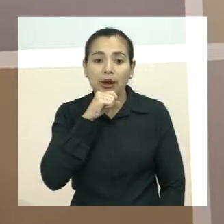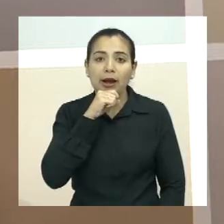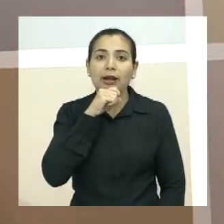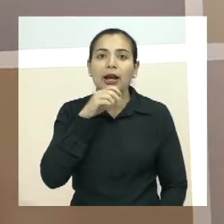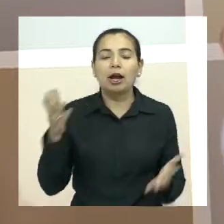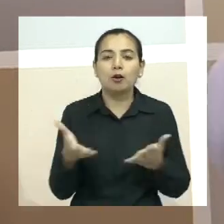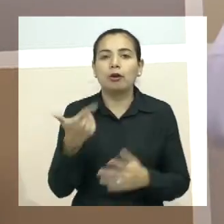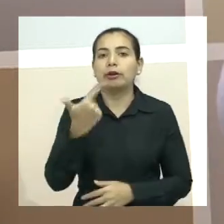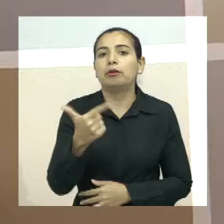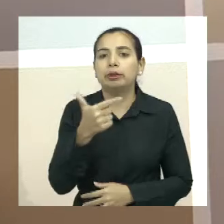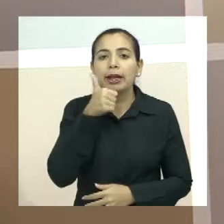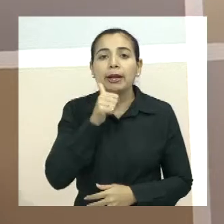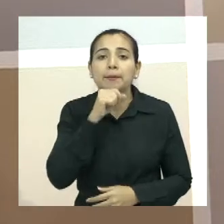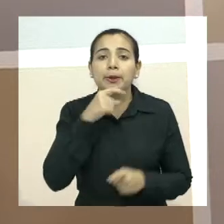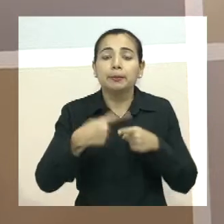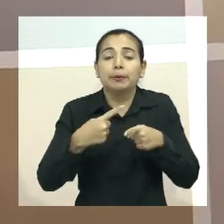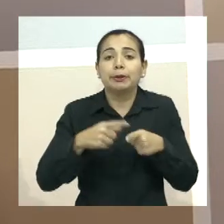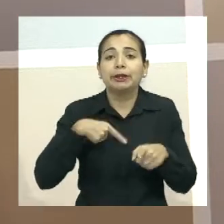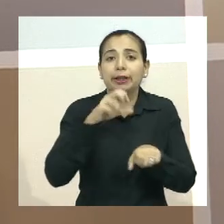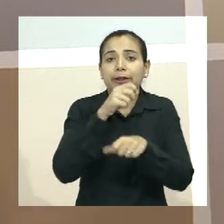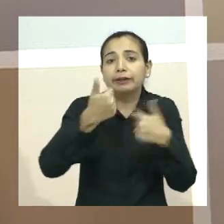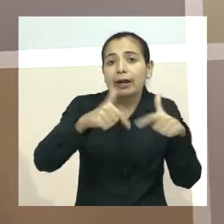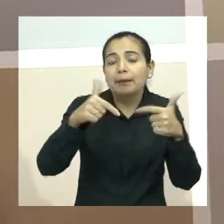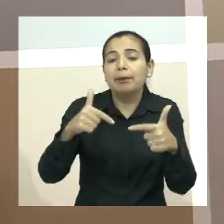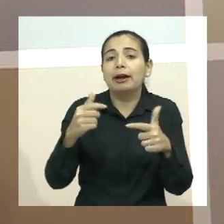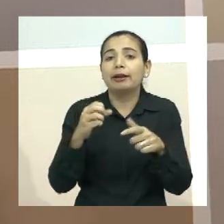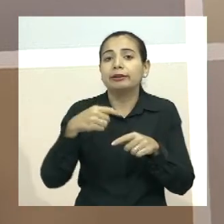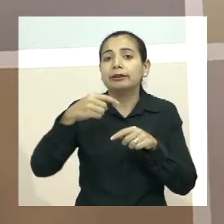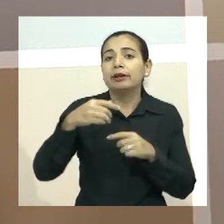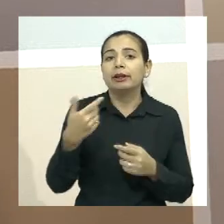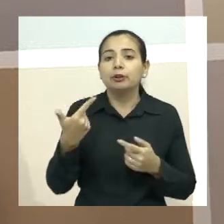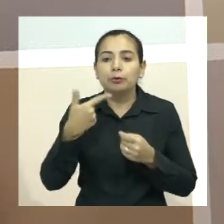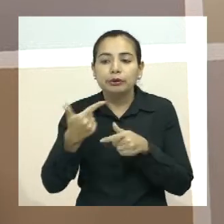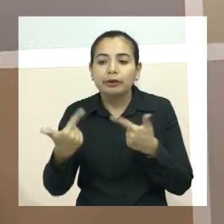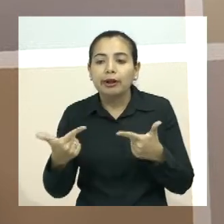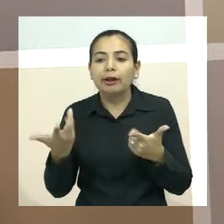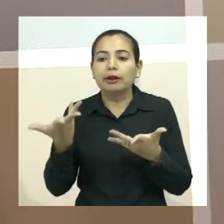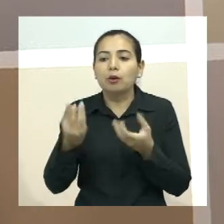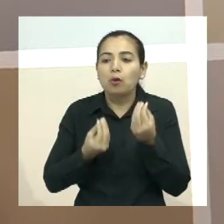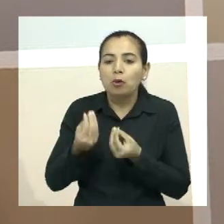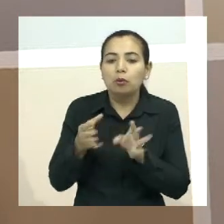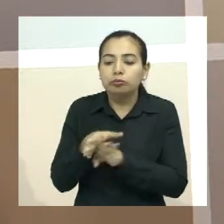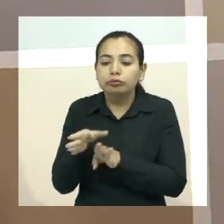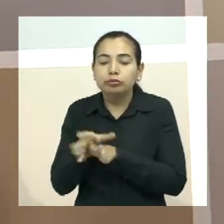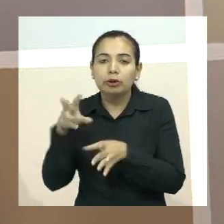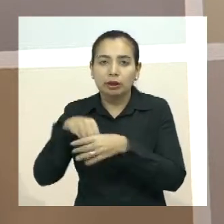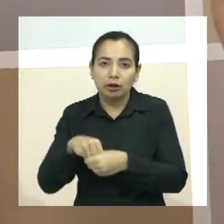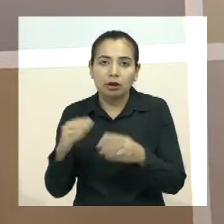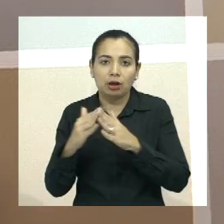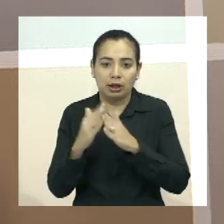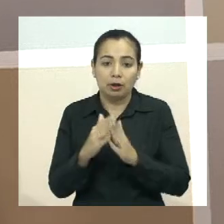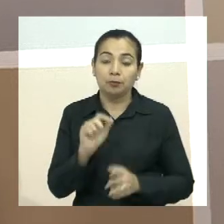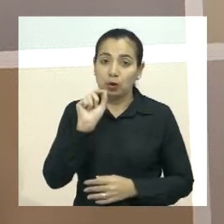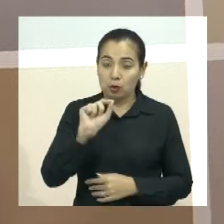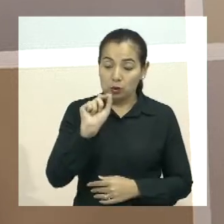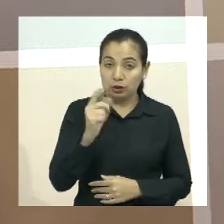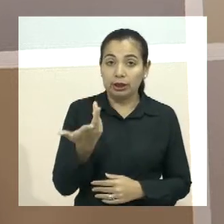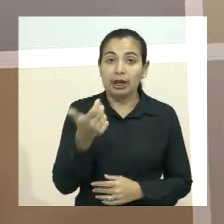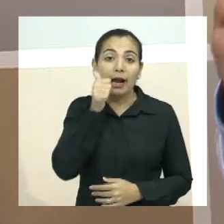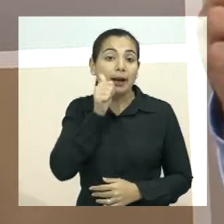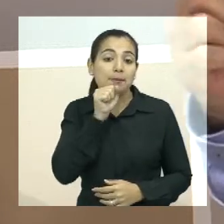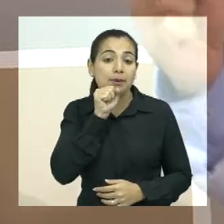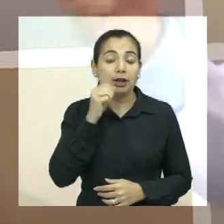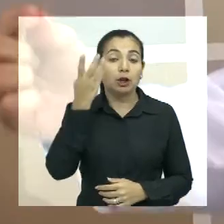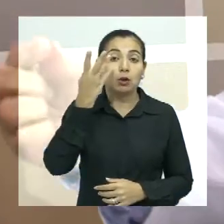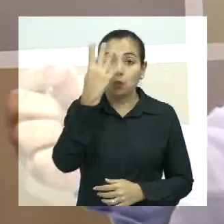muito por isso. E um trabalho recente publicado no Washington Post mostrou que quando a mãe passa 4 horas por semana